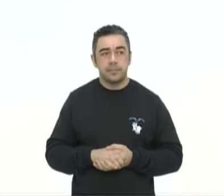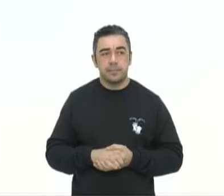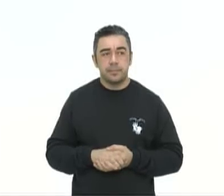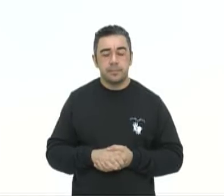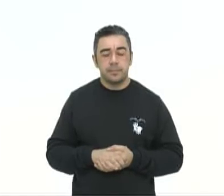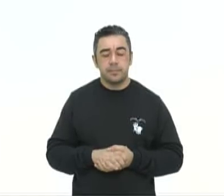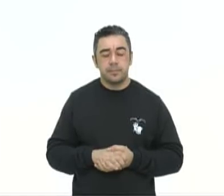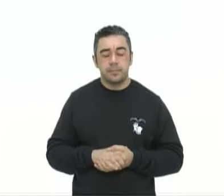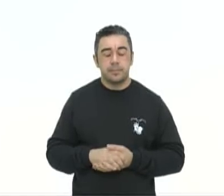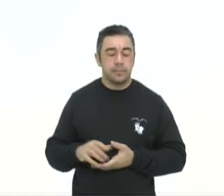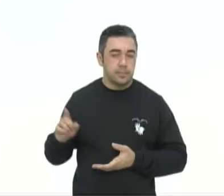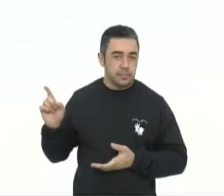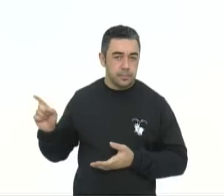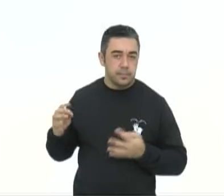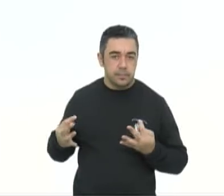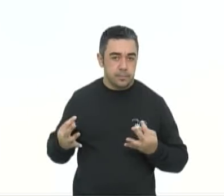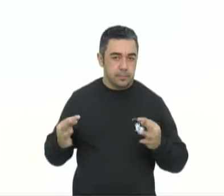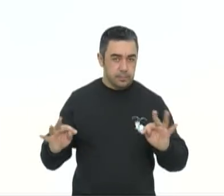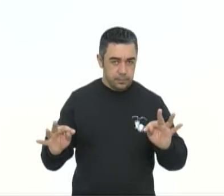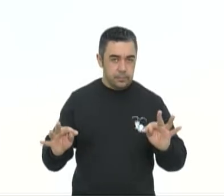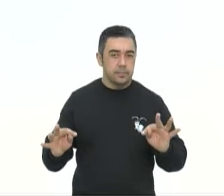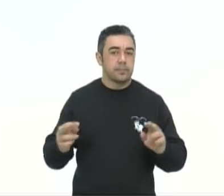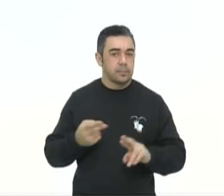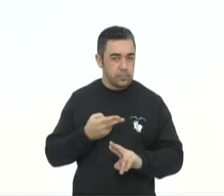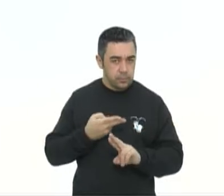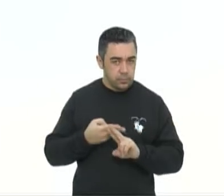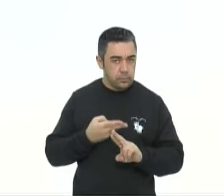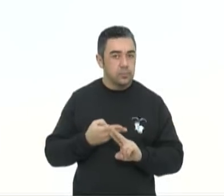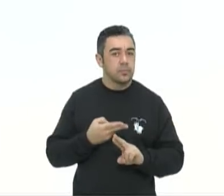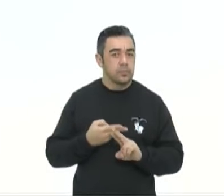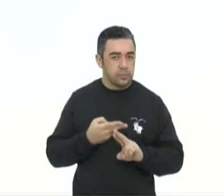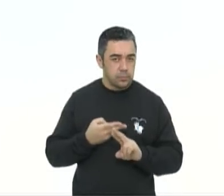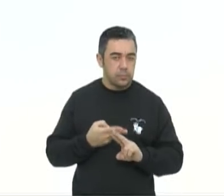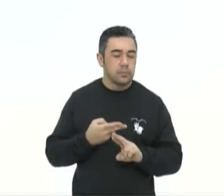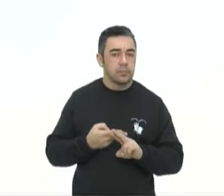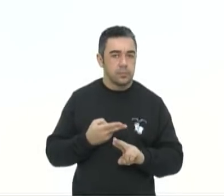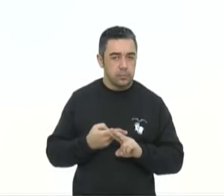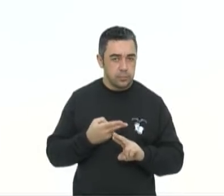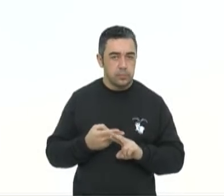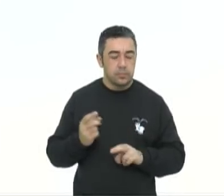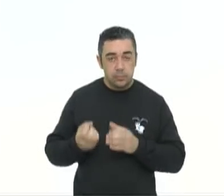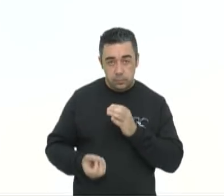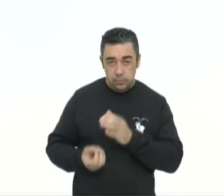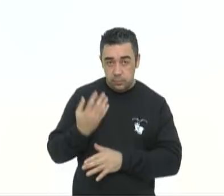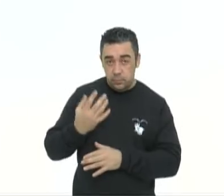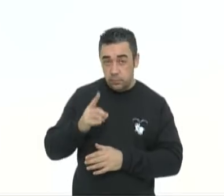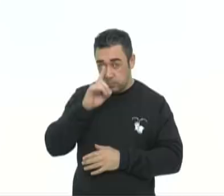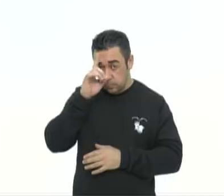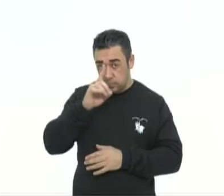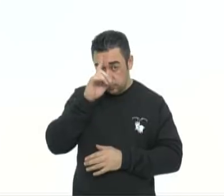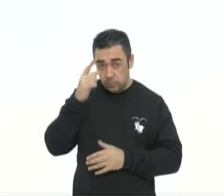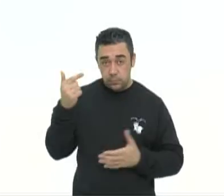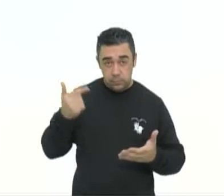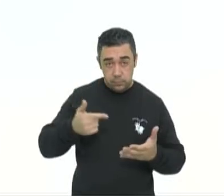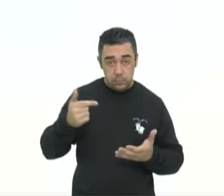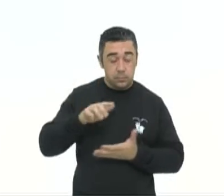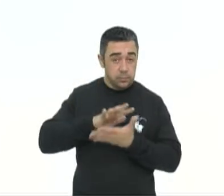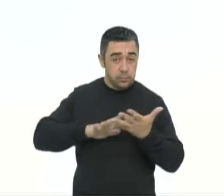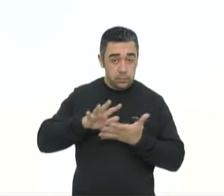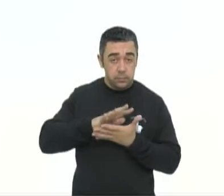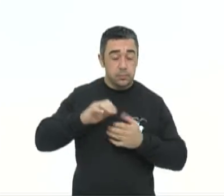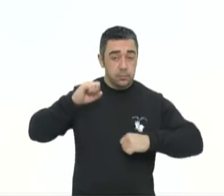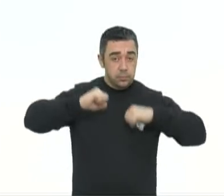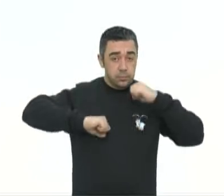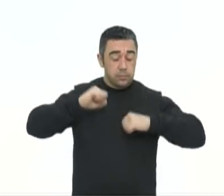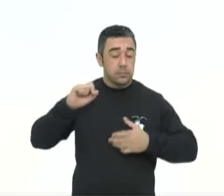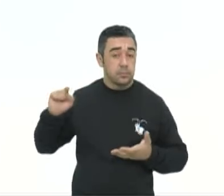E essas tecnologias usadas, tá, criadas, inventadas na segunda revolução industrial,